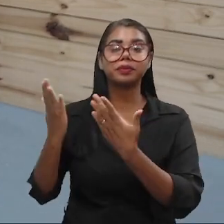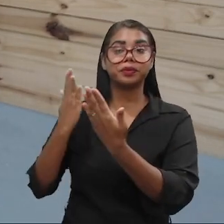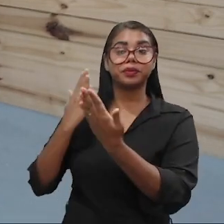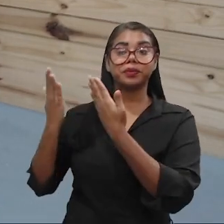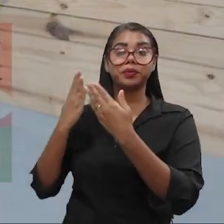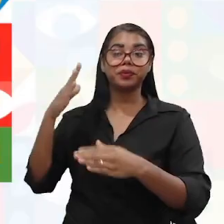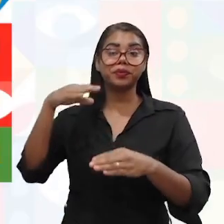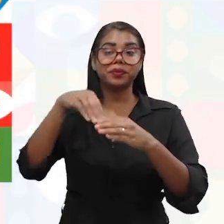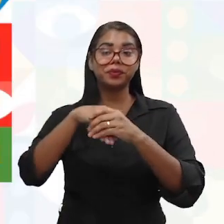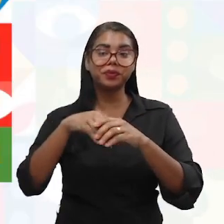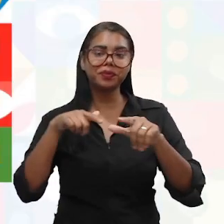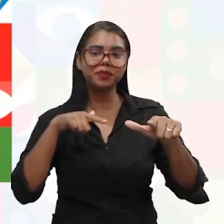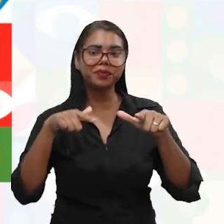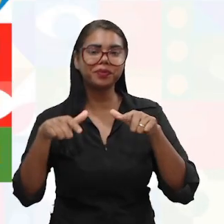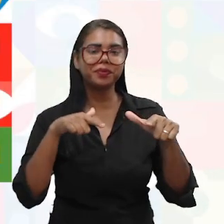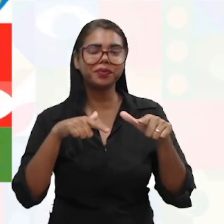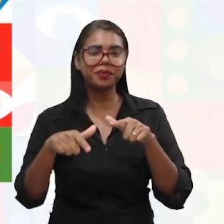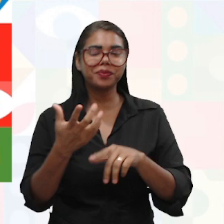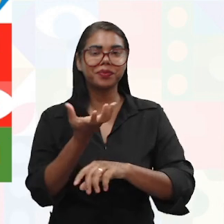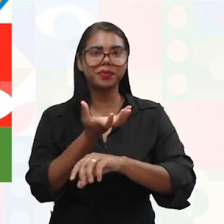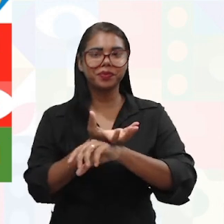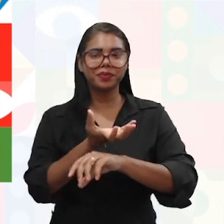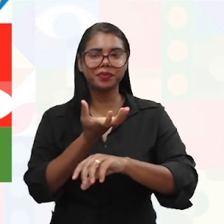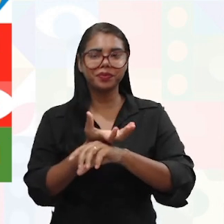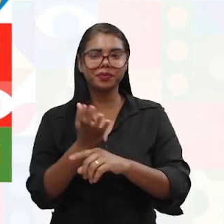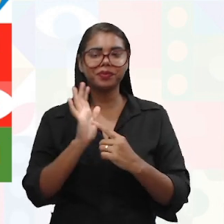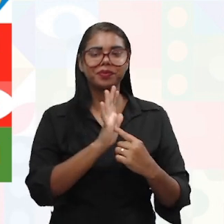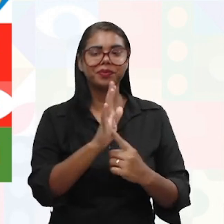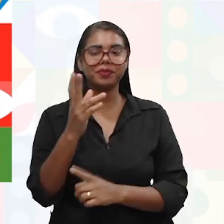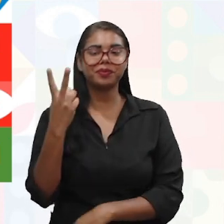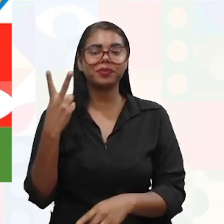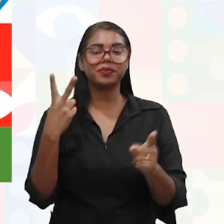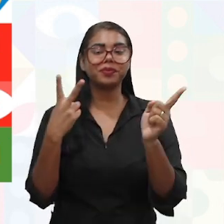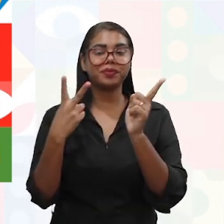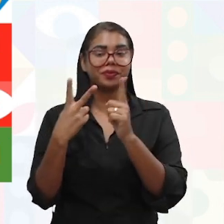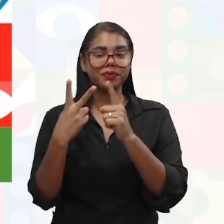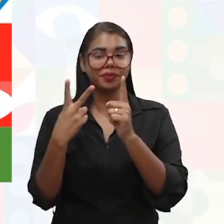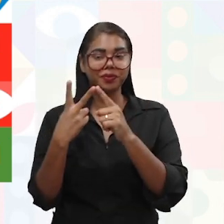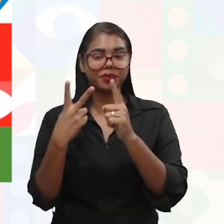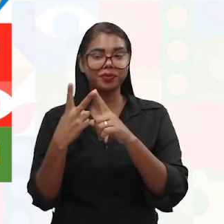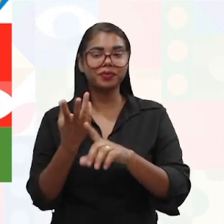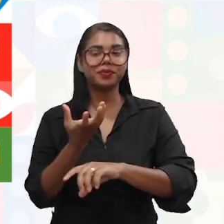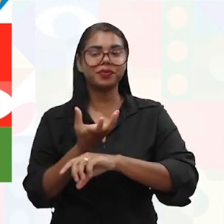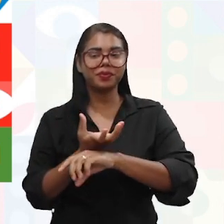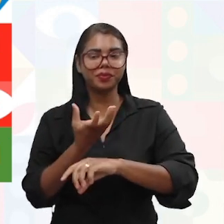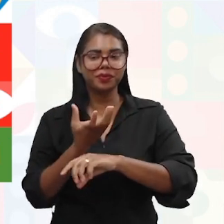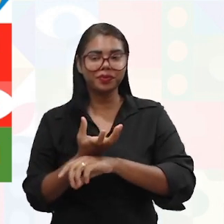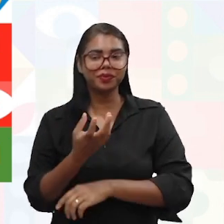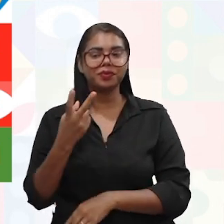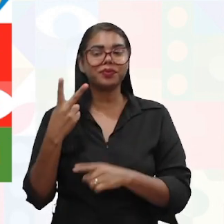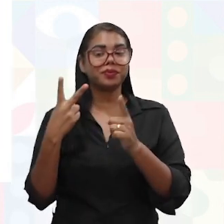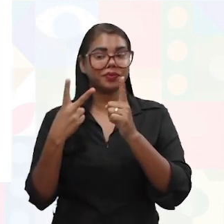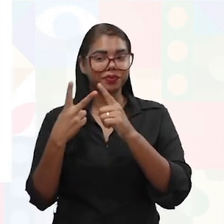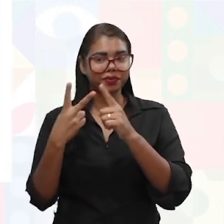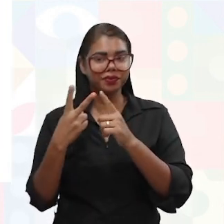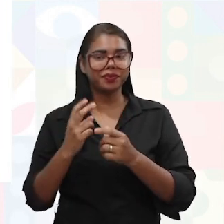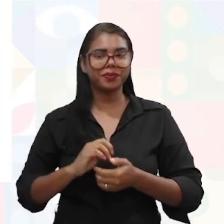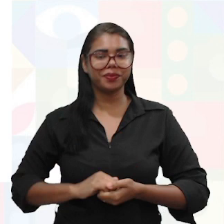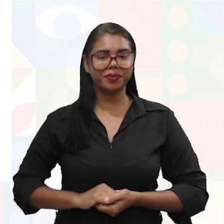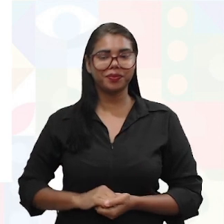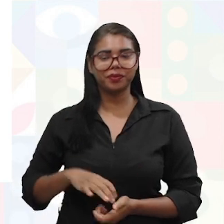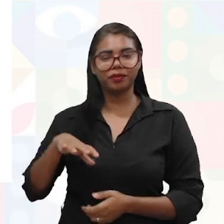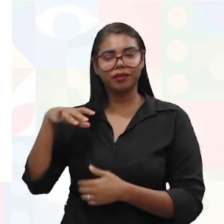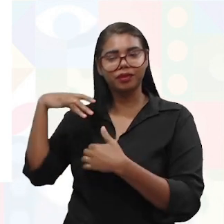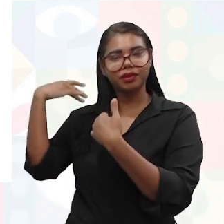aplicada ao trabalho essa disciplina tem duas unidades Vamos hoje trabalhar segunda unidade